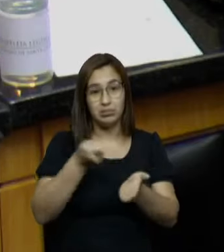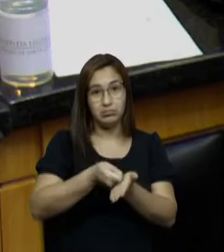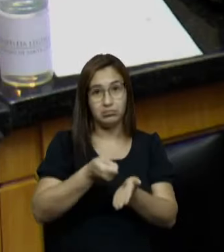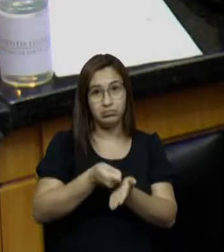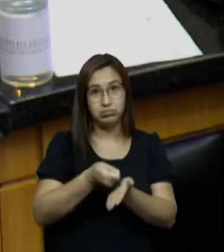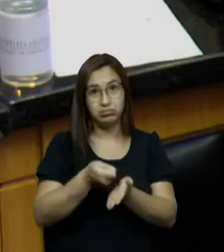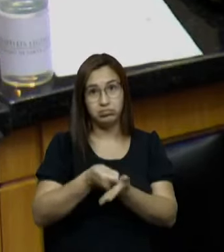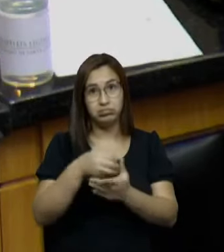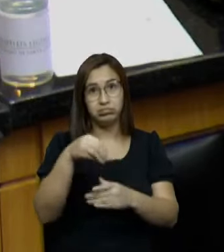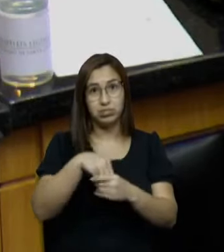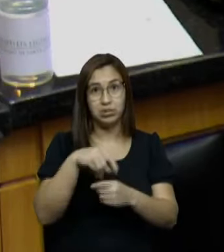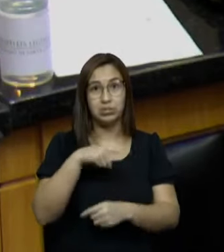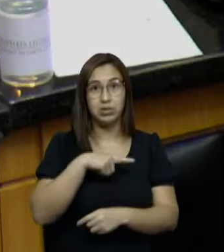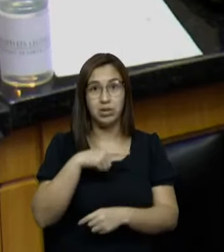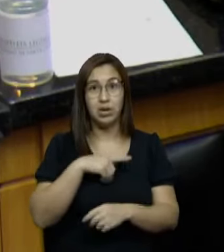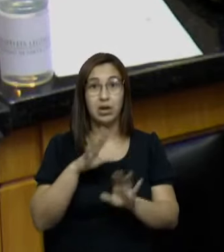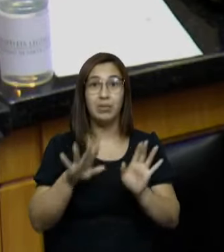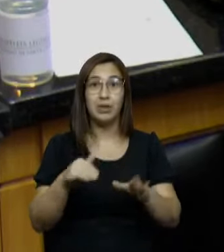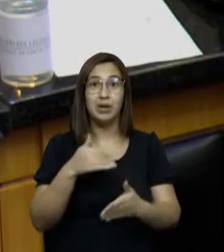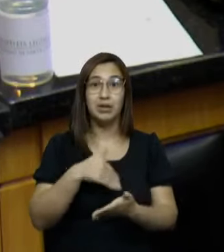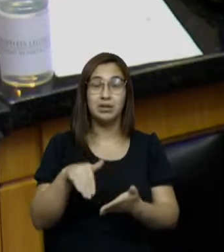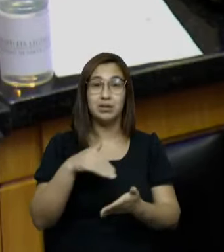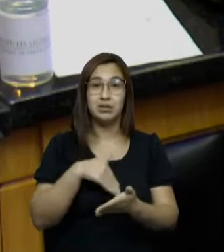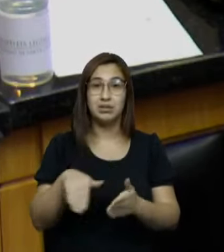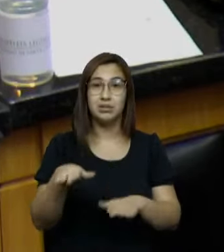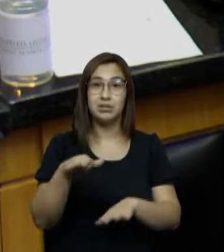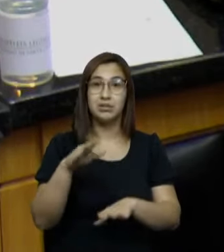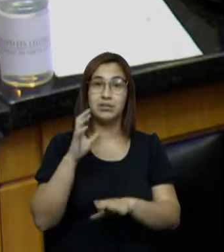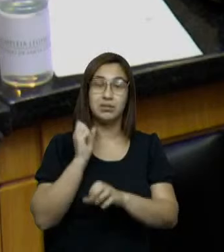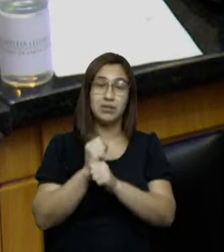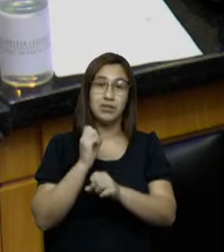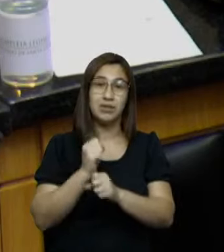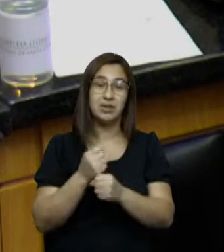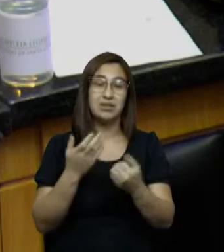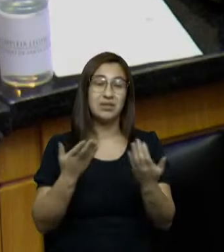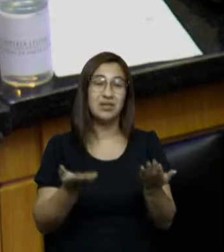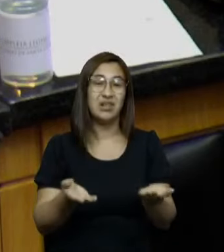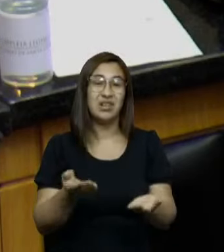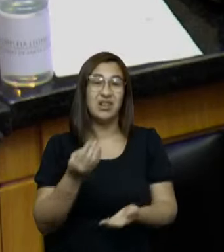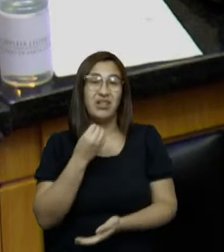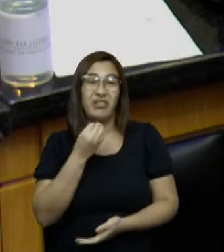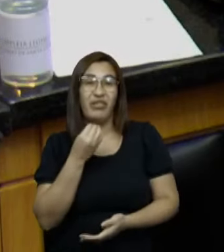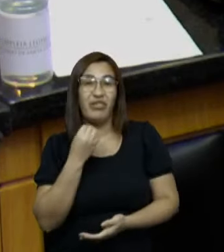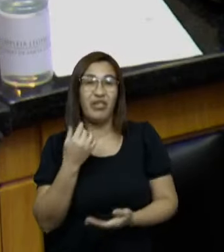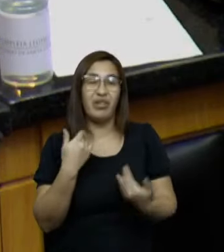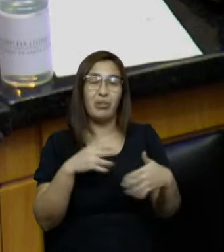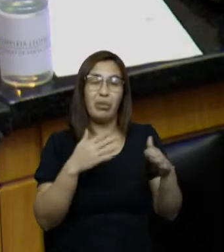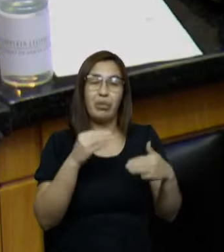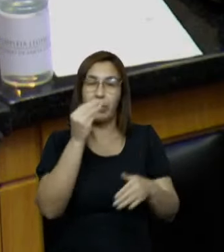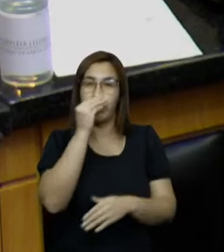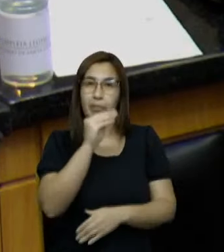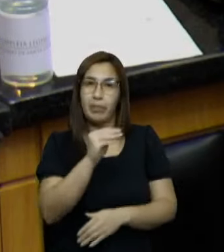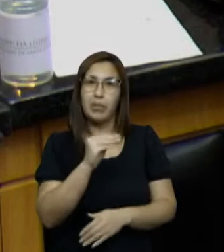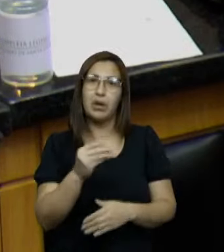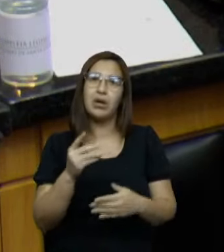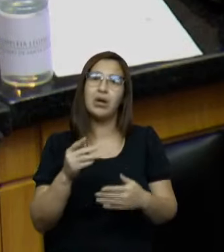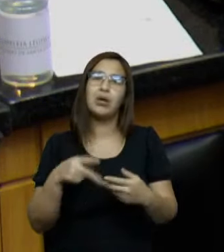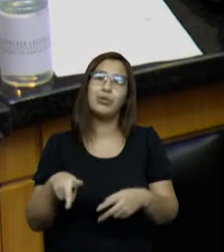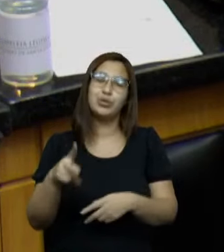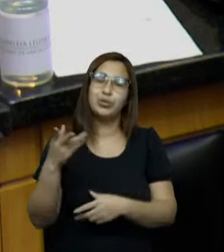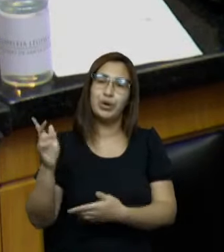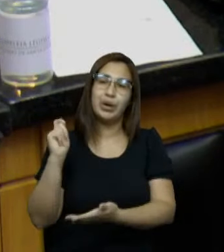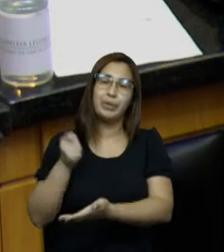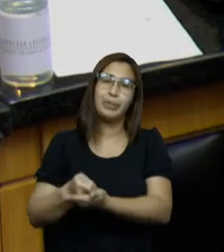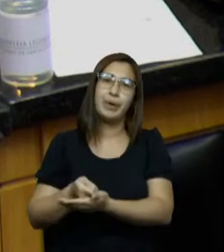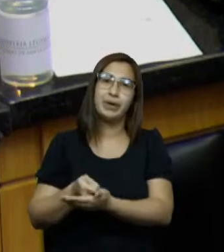ali, mas aí a Secretaria da Fazenda faz corpo mole e continua o catarinense tendo que pagar tudo em cota